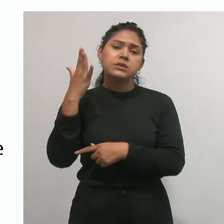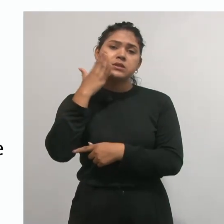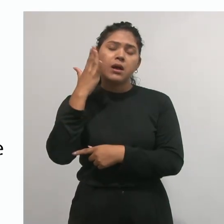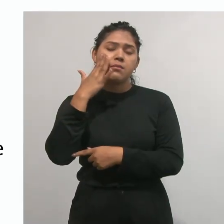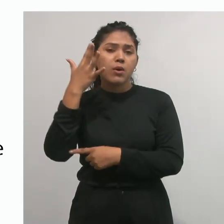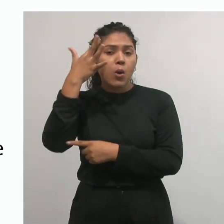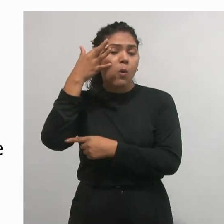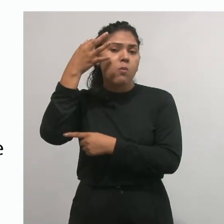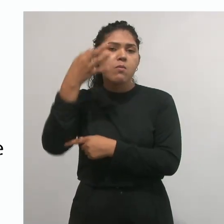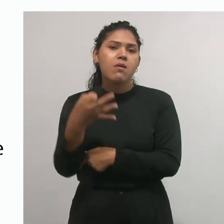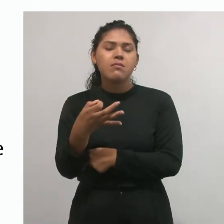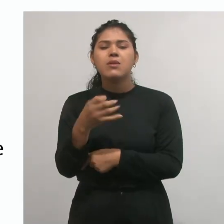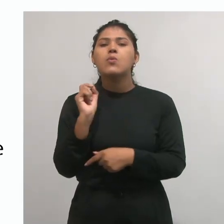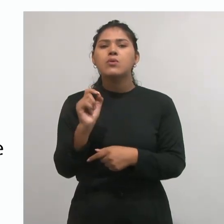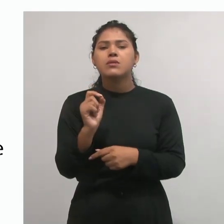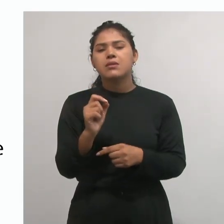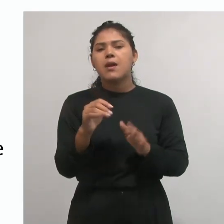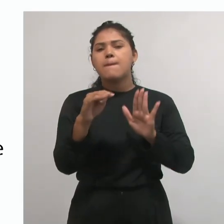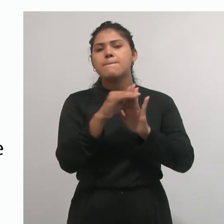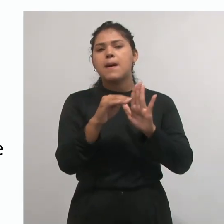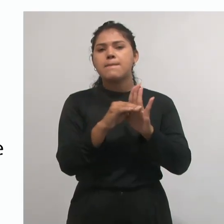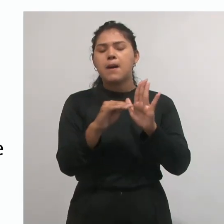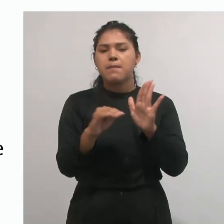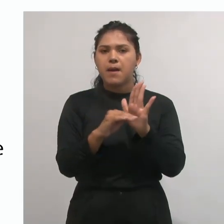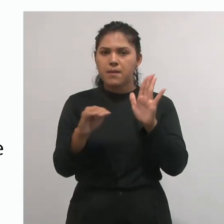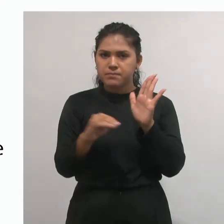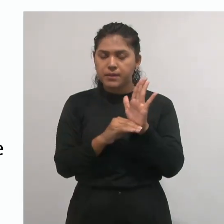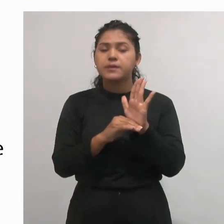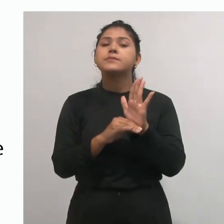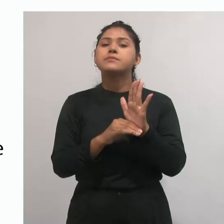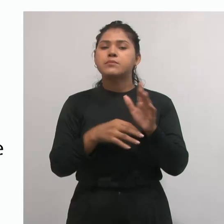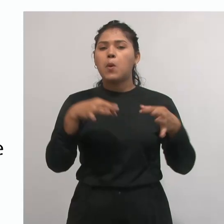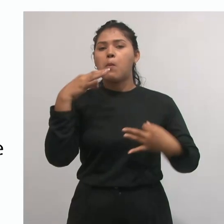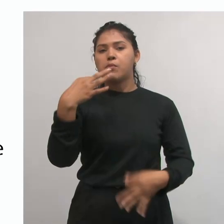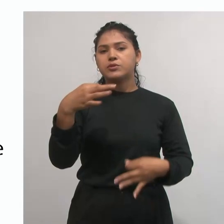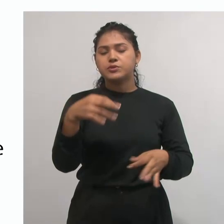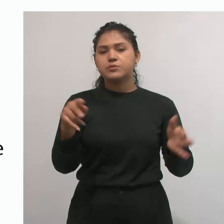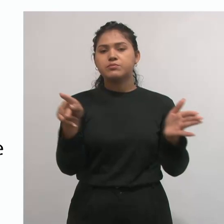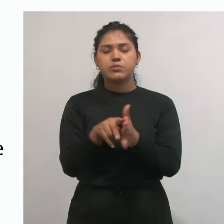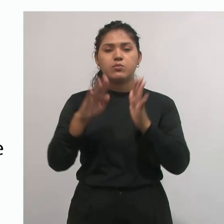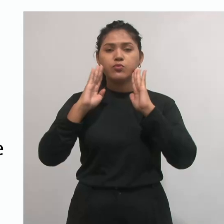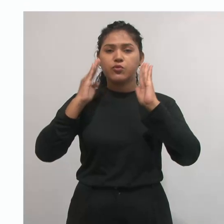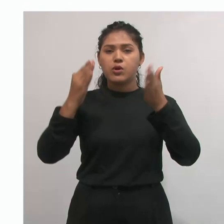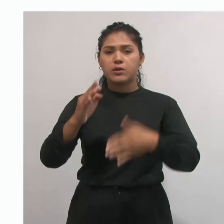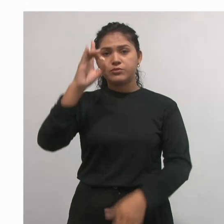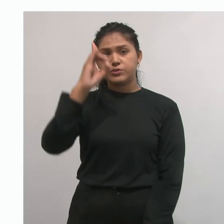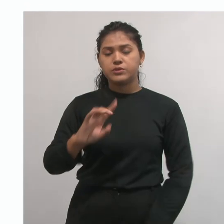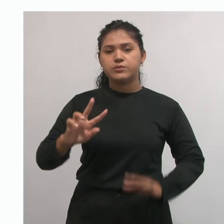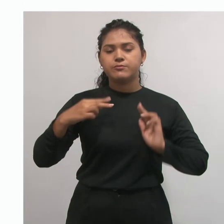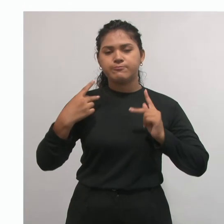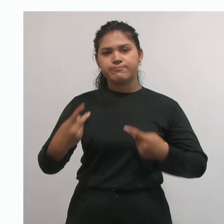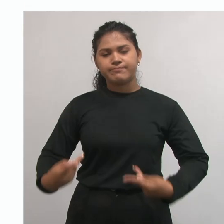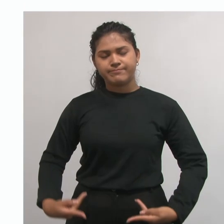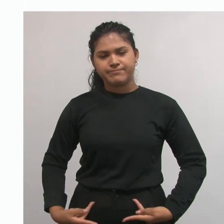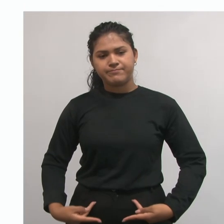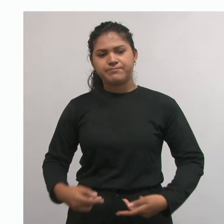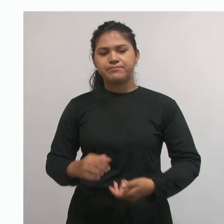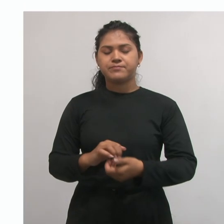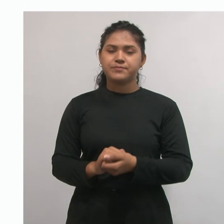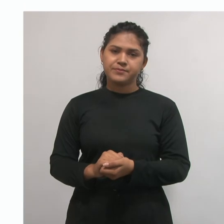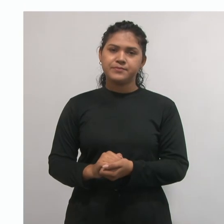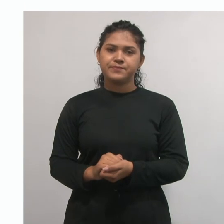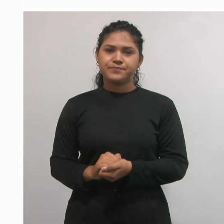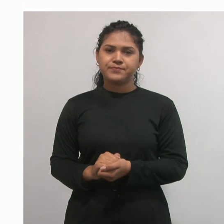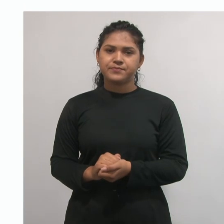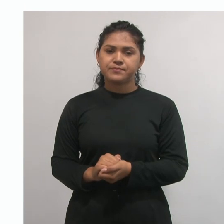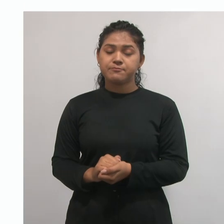e precisa construir esses valores e esses significados para os direitos humanos, né?